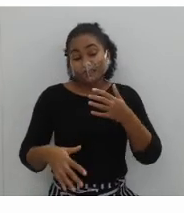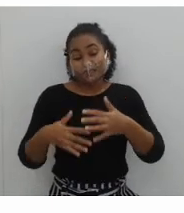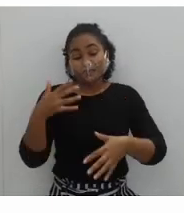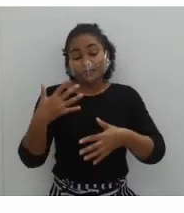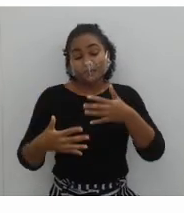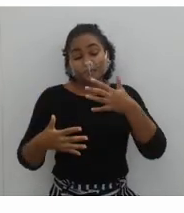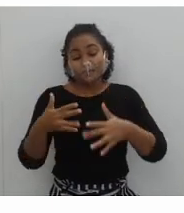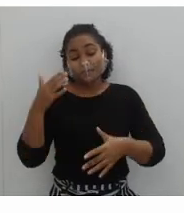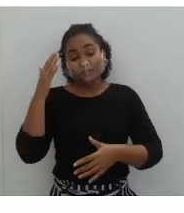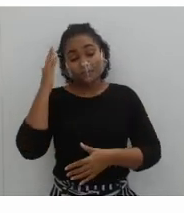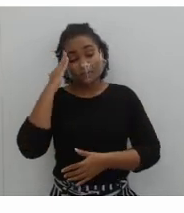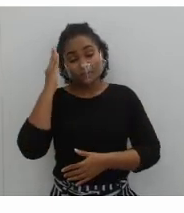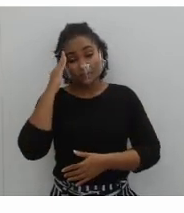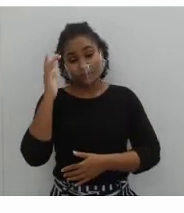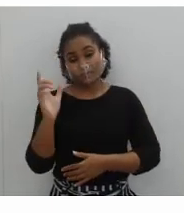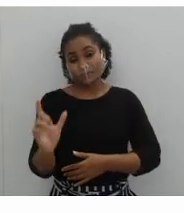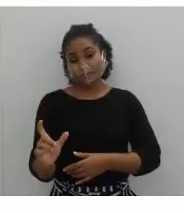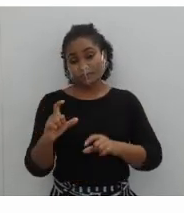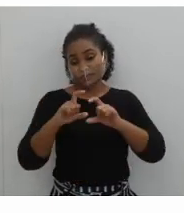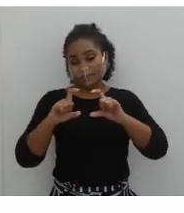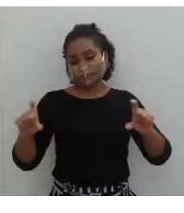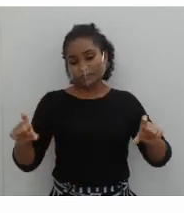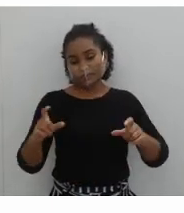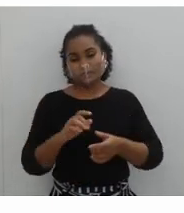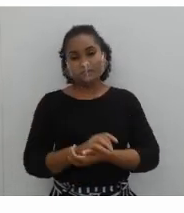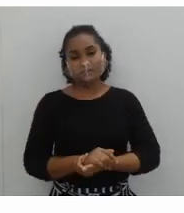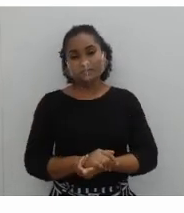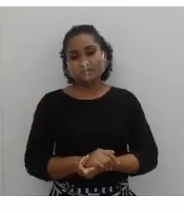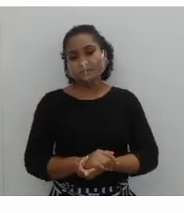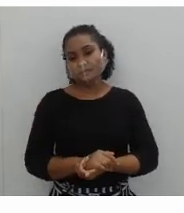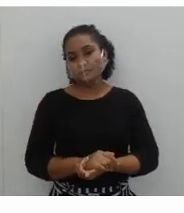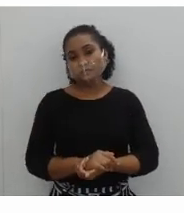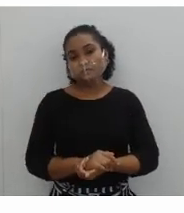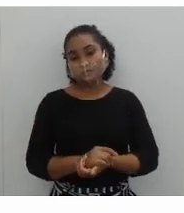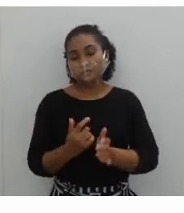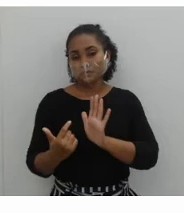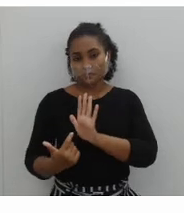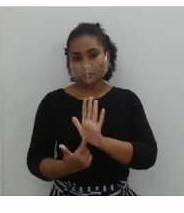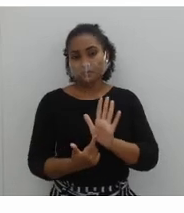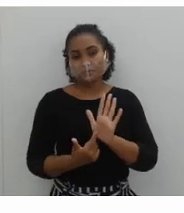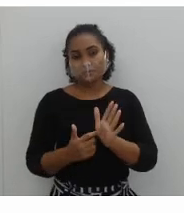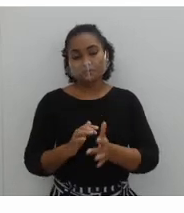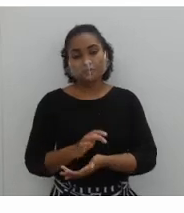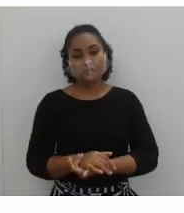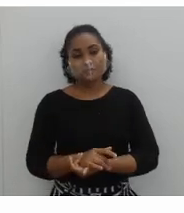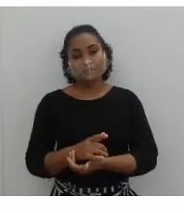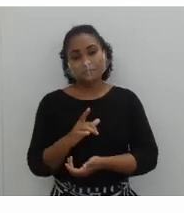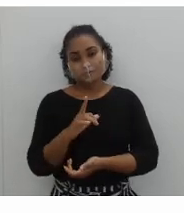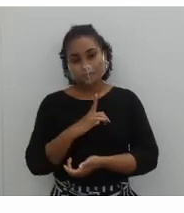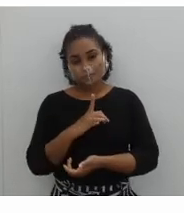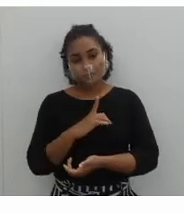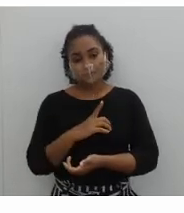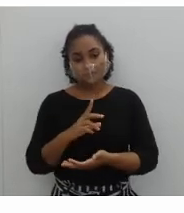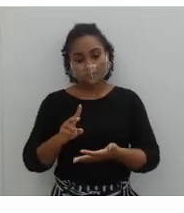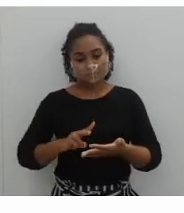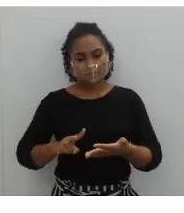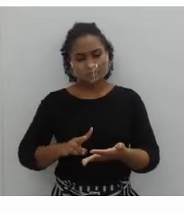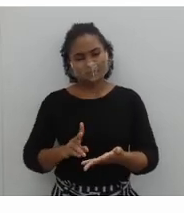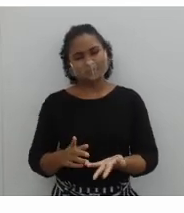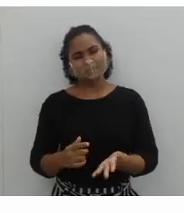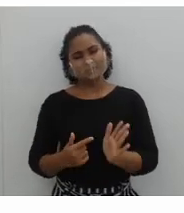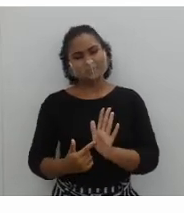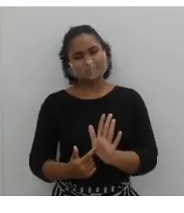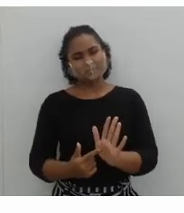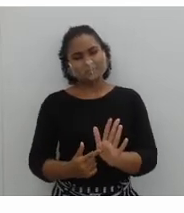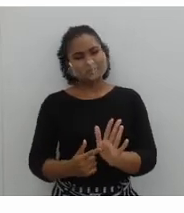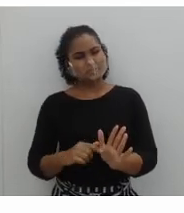frases, porque os significados são completamente diferentes da grafia que apresenta, né? Então a gente às vezes está lendo uma e diz, parece muito